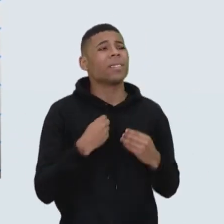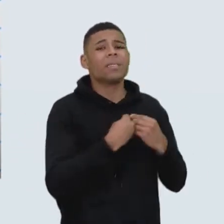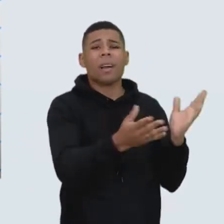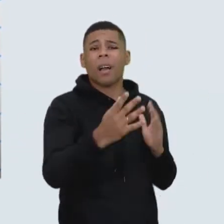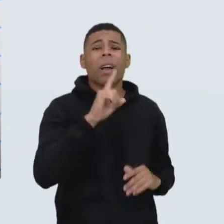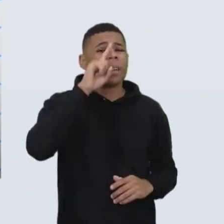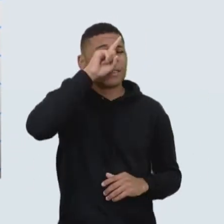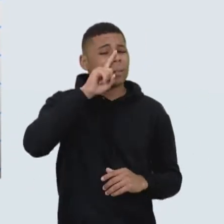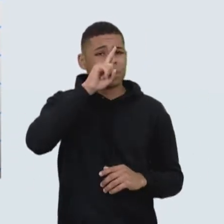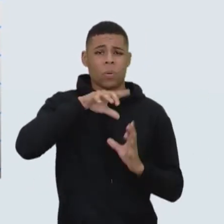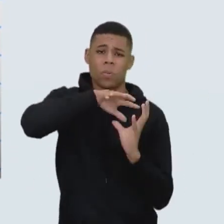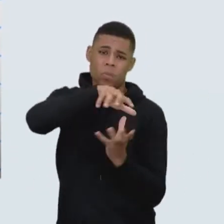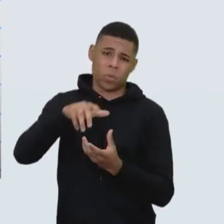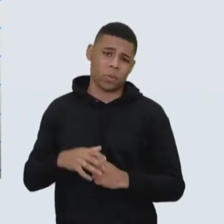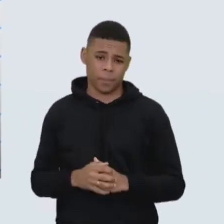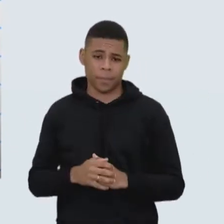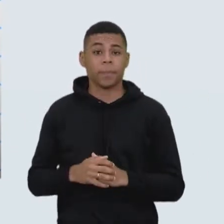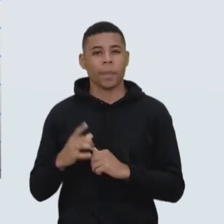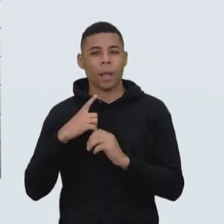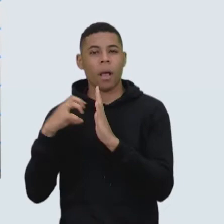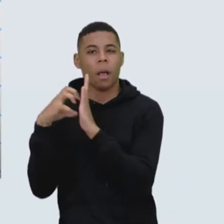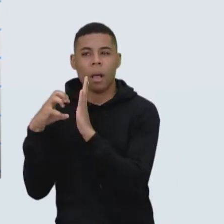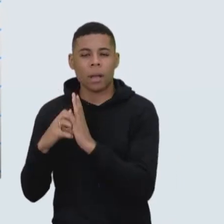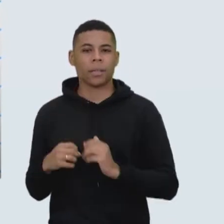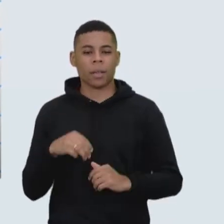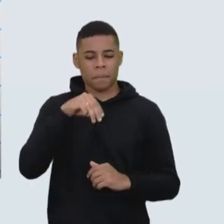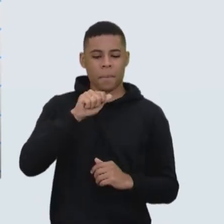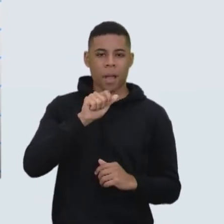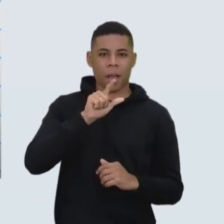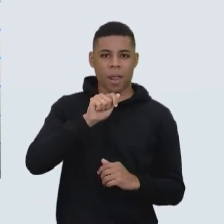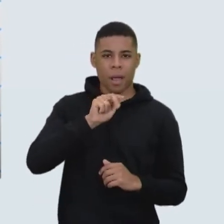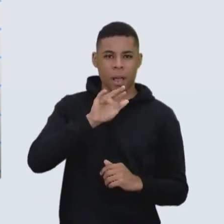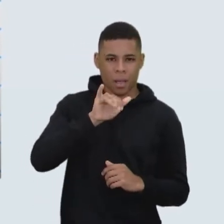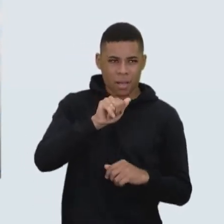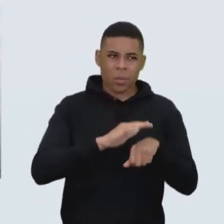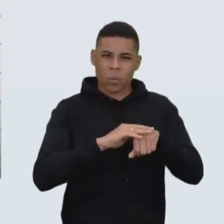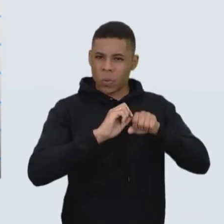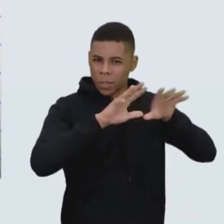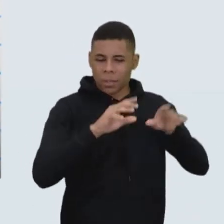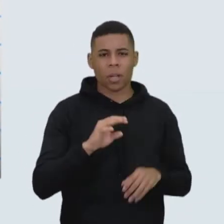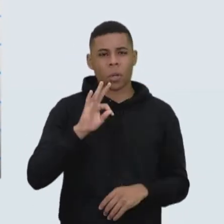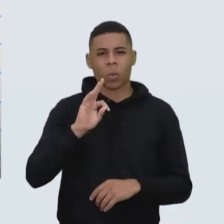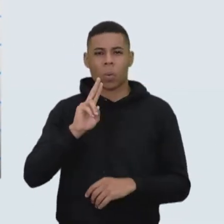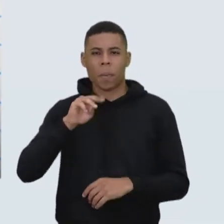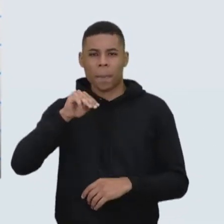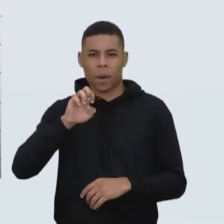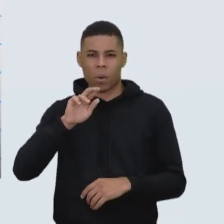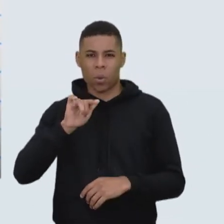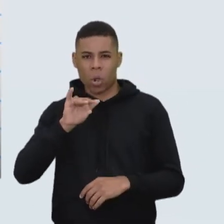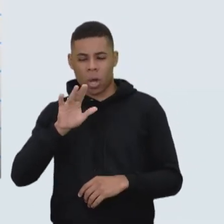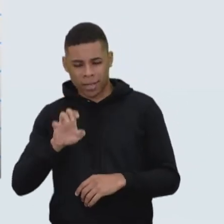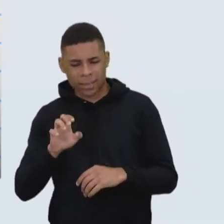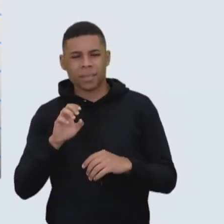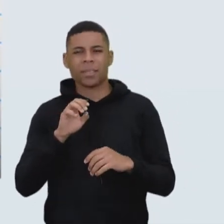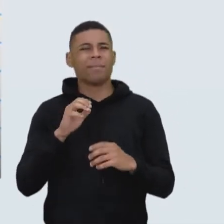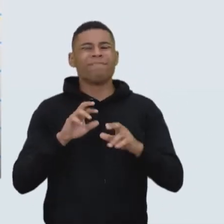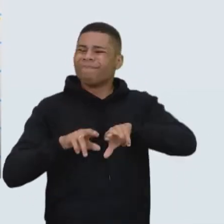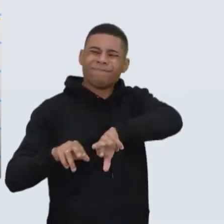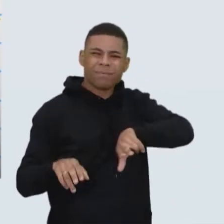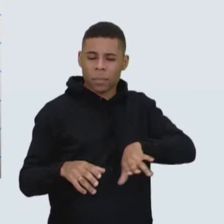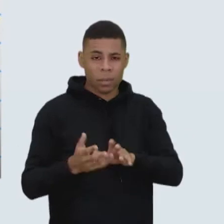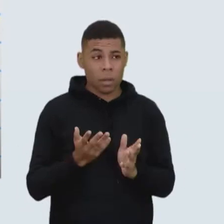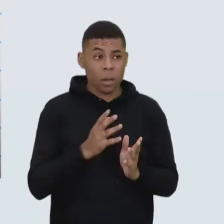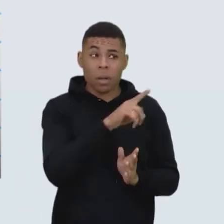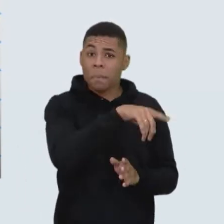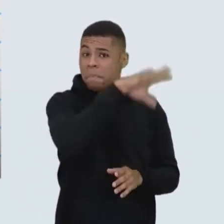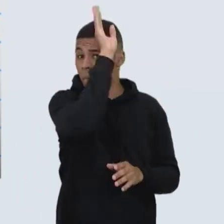mundo, ultrapassando a AIDS, a malária e a tuberculose combinadas. Todo ano é a má nutrição a responsável por quase